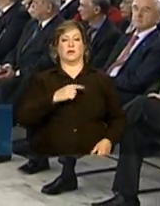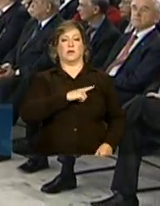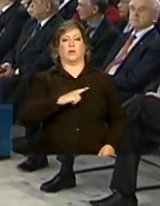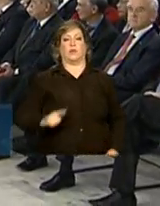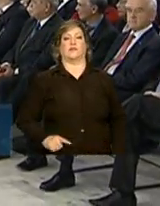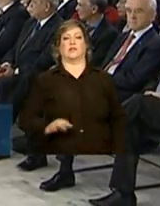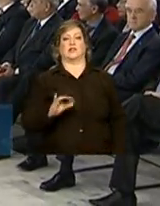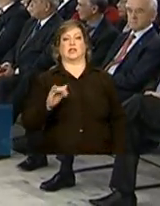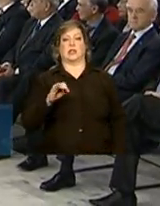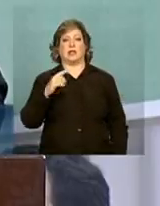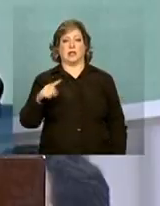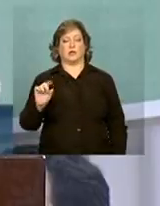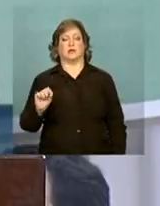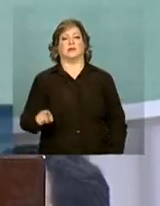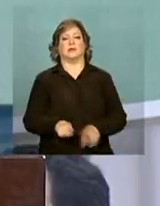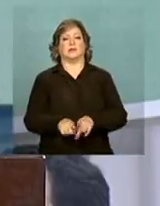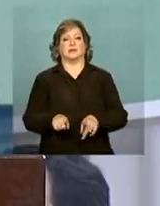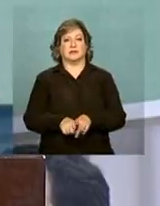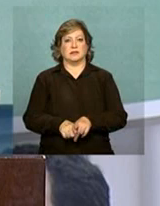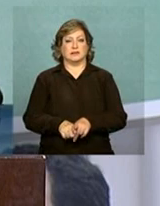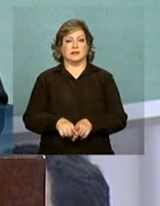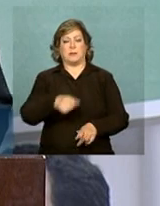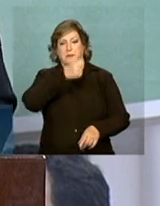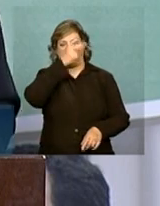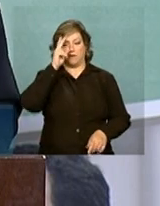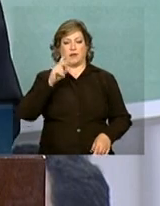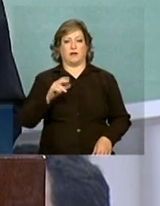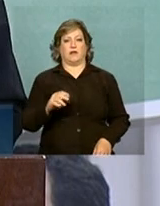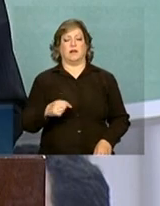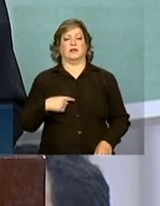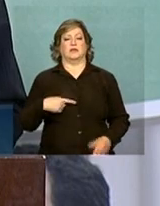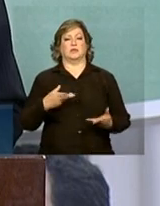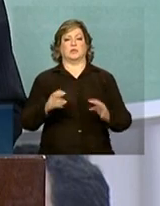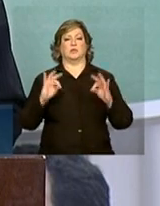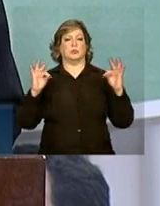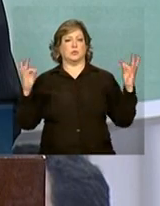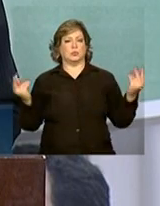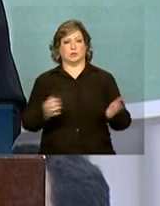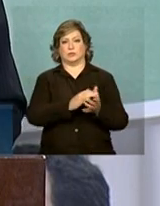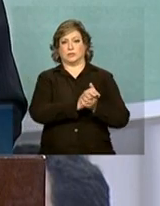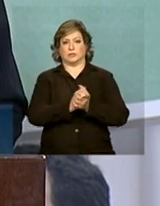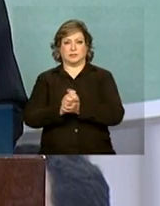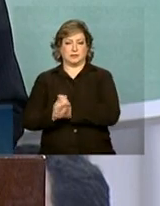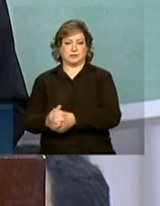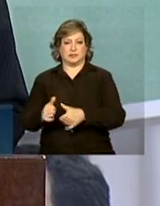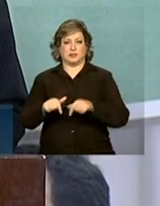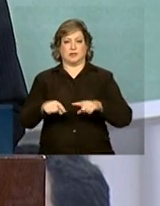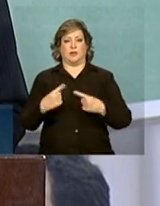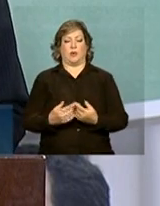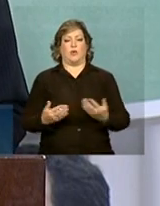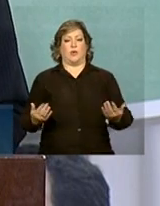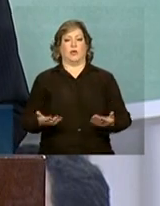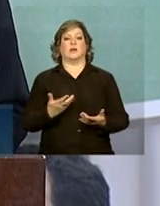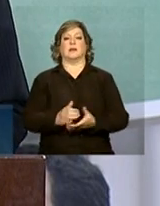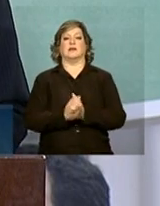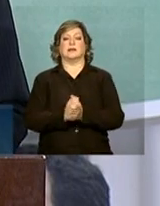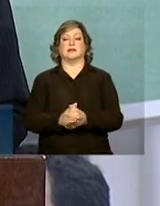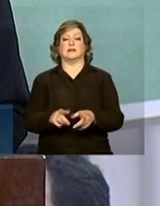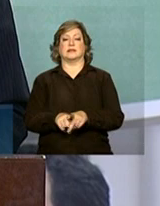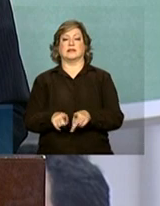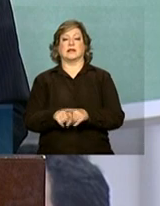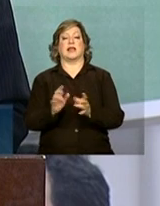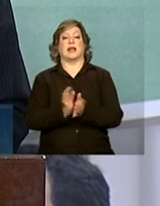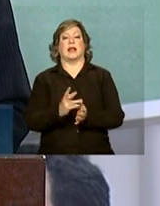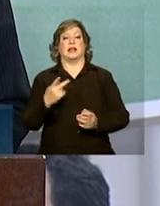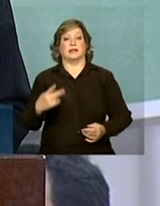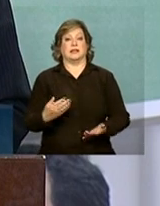Viana, e saudar o prefeito Portunati, em nome dele saudar todos os governadores e prefeitos presentes. Queria saudar, na área da